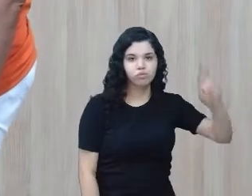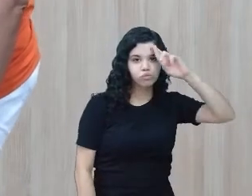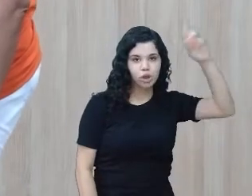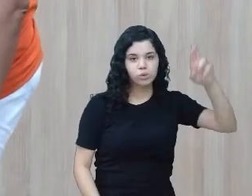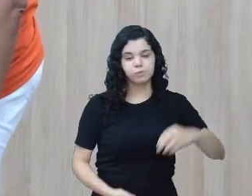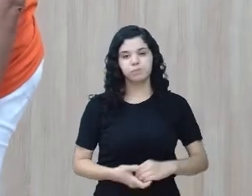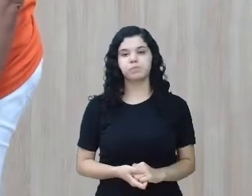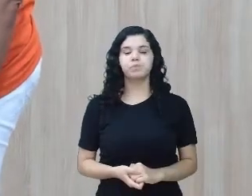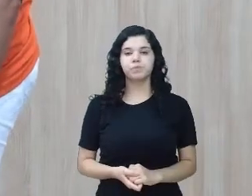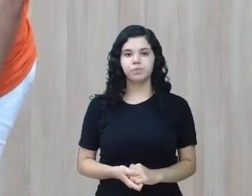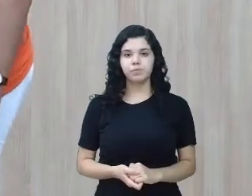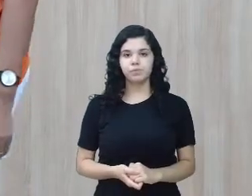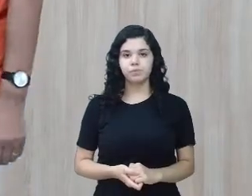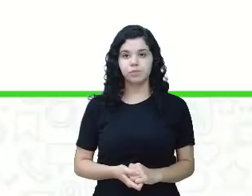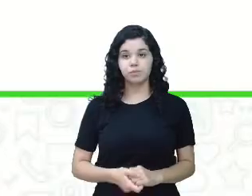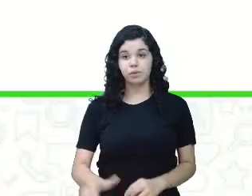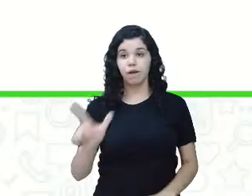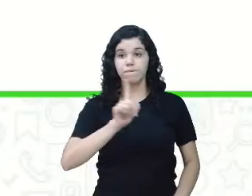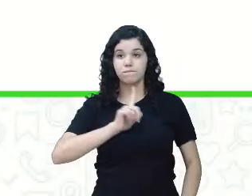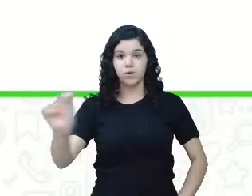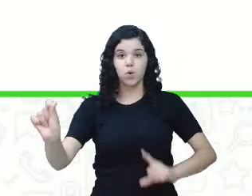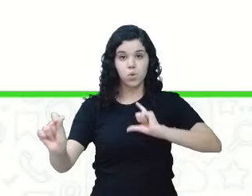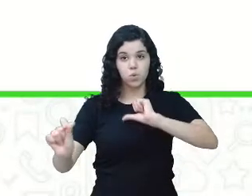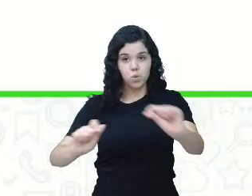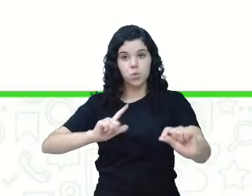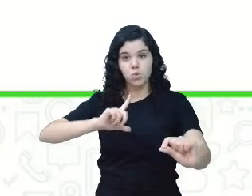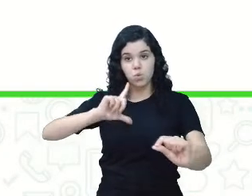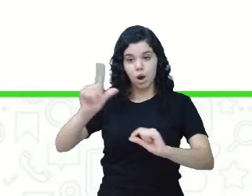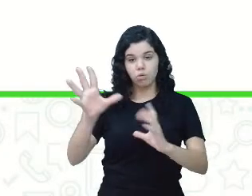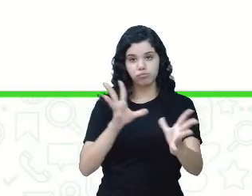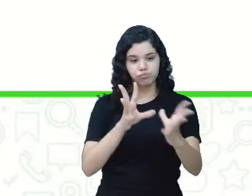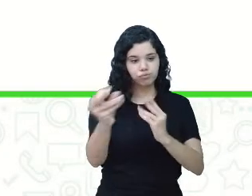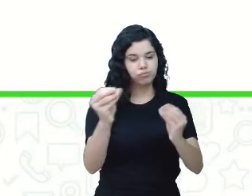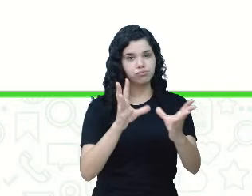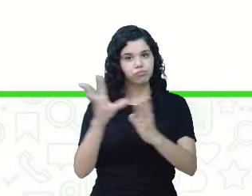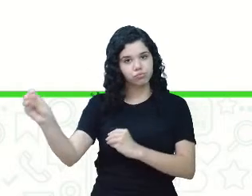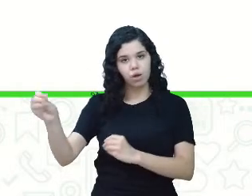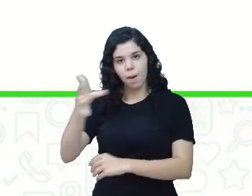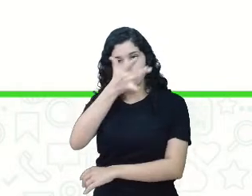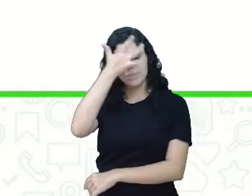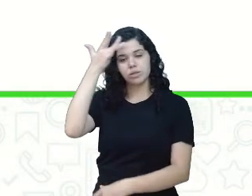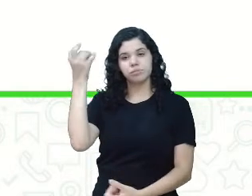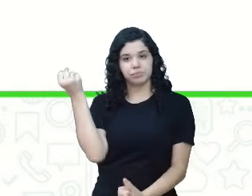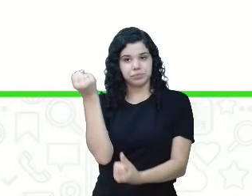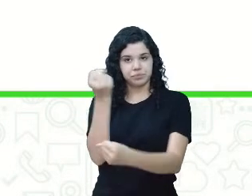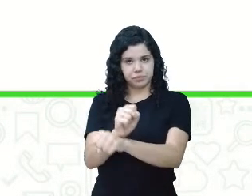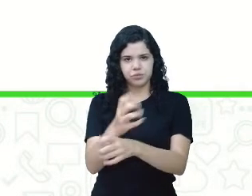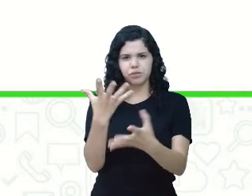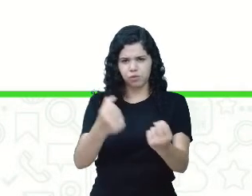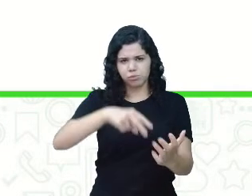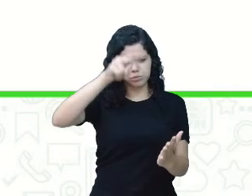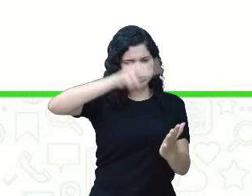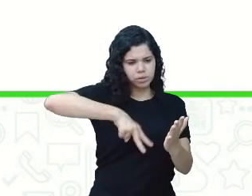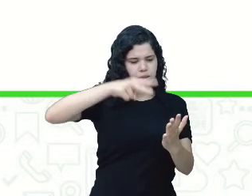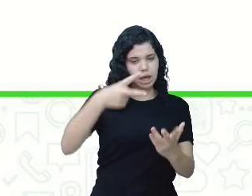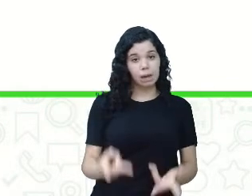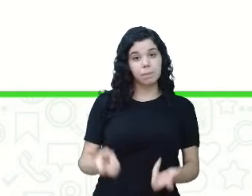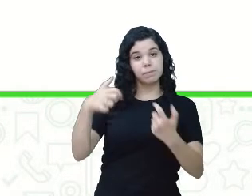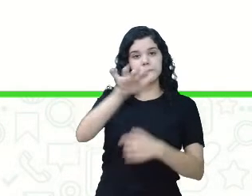As fugas de pessoas escravizadas. Vamos interagir nessa leitura e vamos observar essa